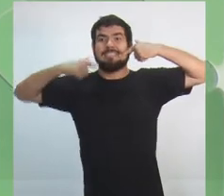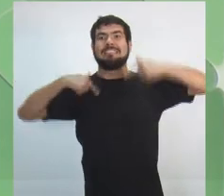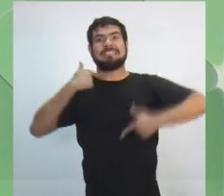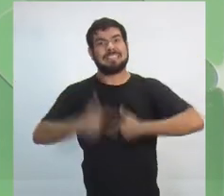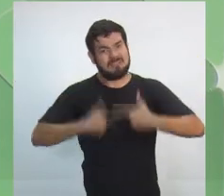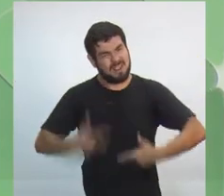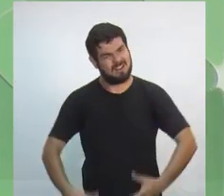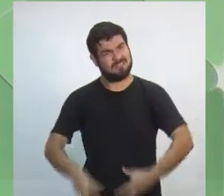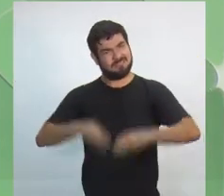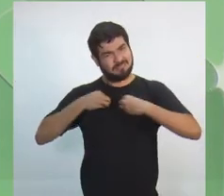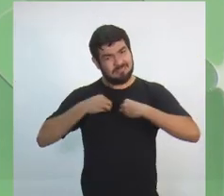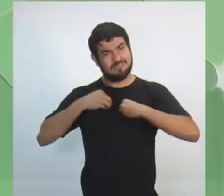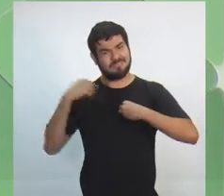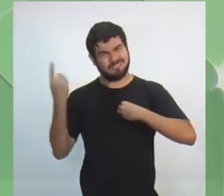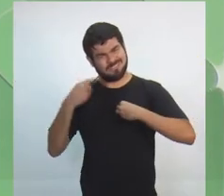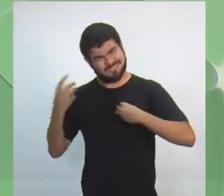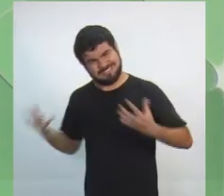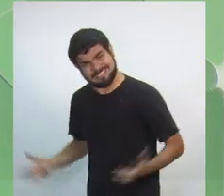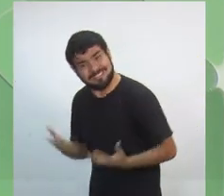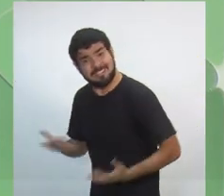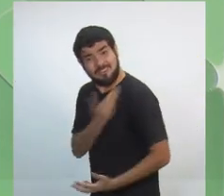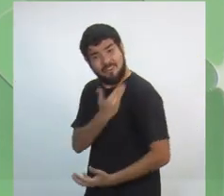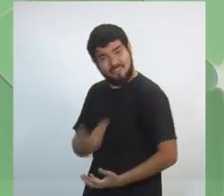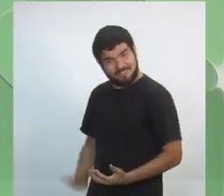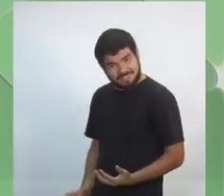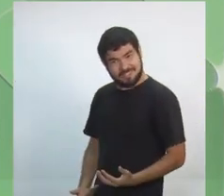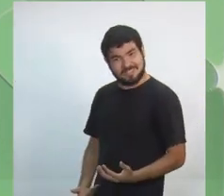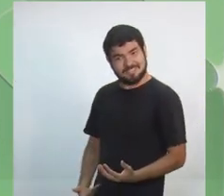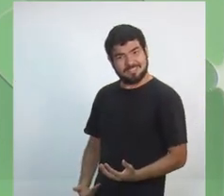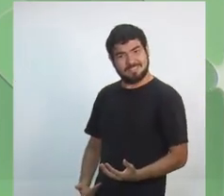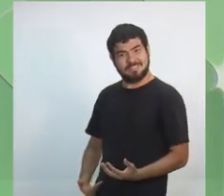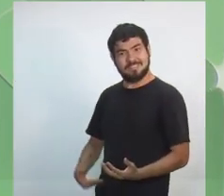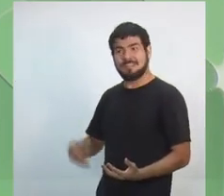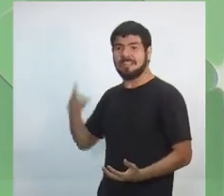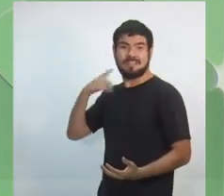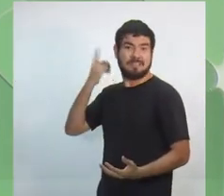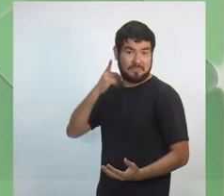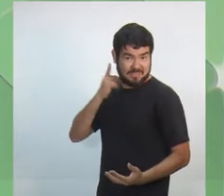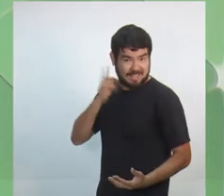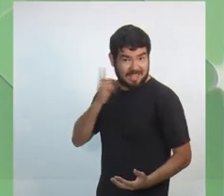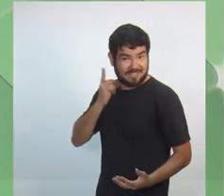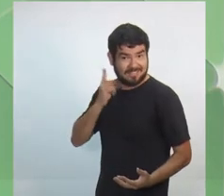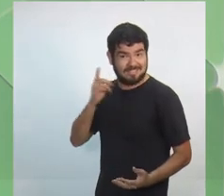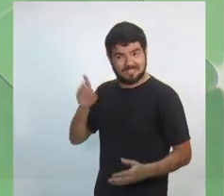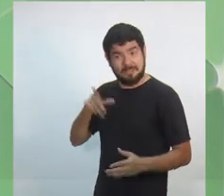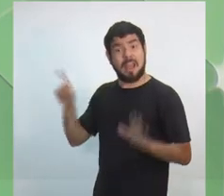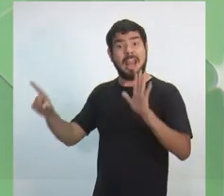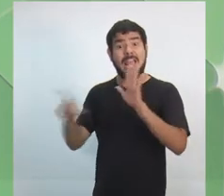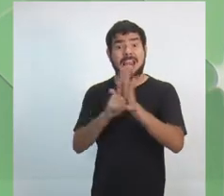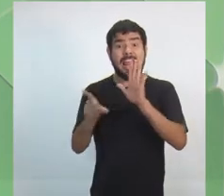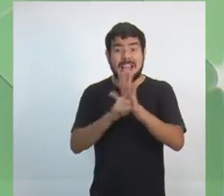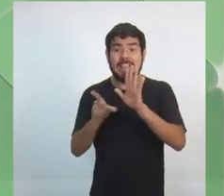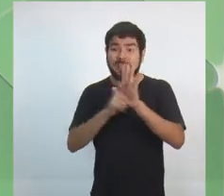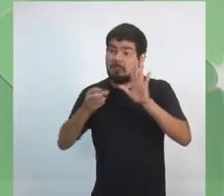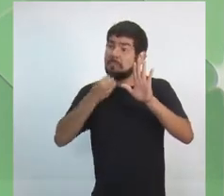nossos governantes, né, e os nossos parlamentares tragam leis que nos beneficiem. Nós não podemos estar, e os nossos